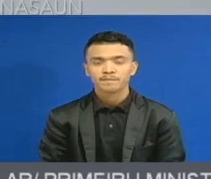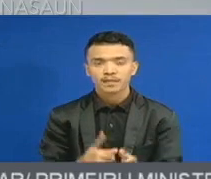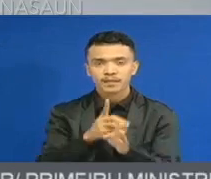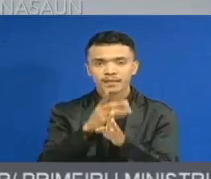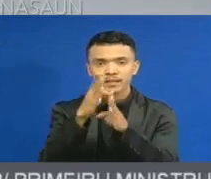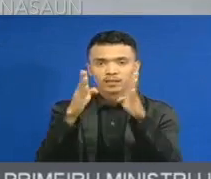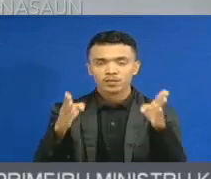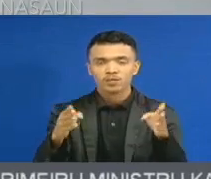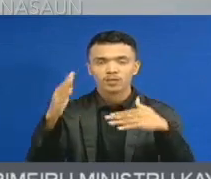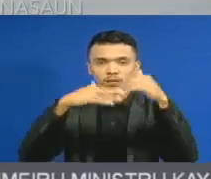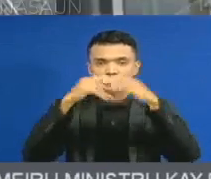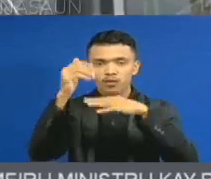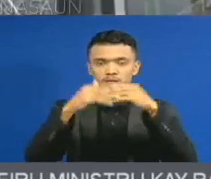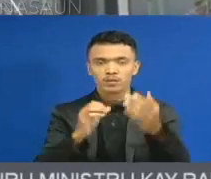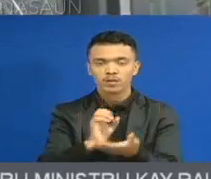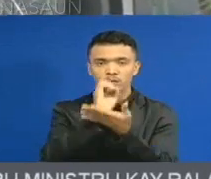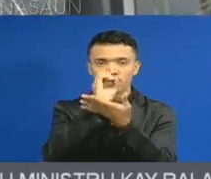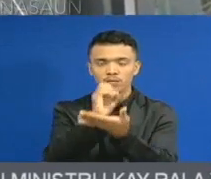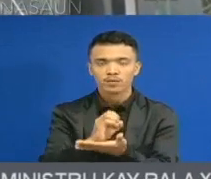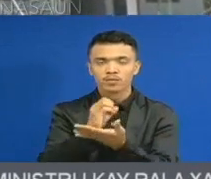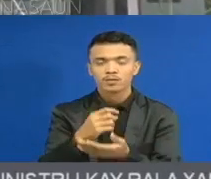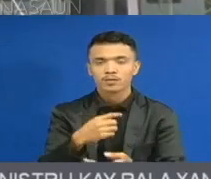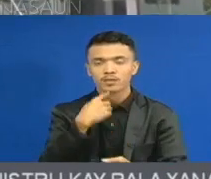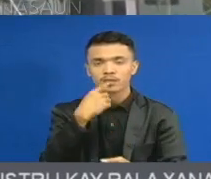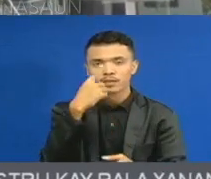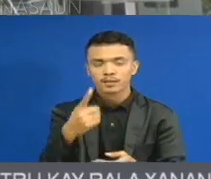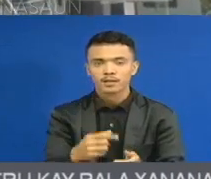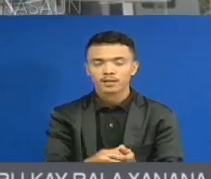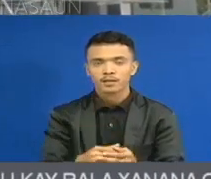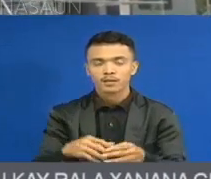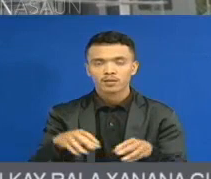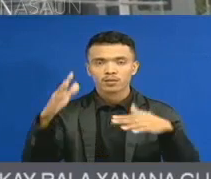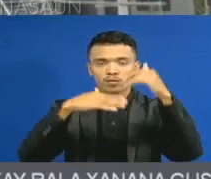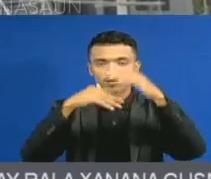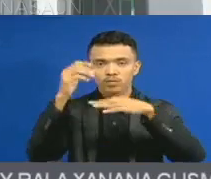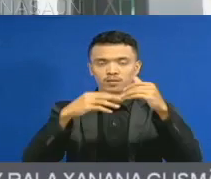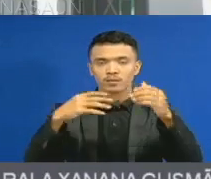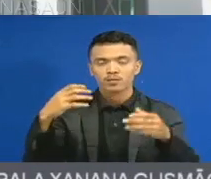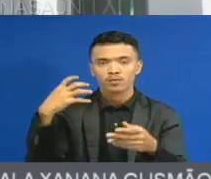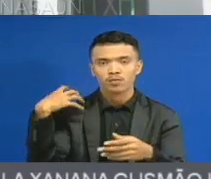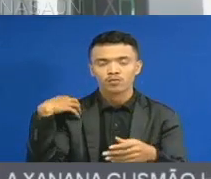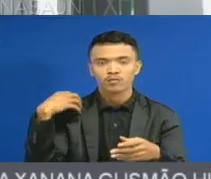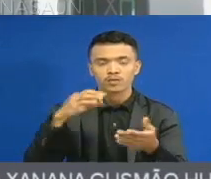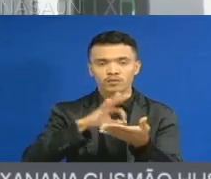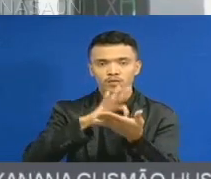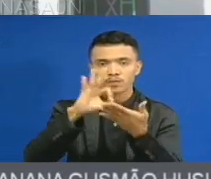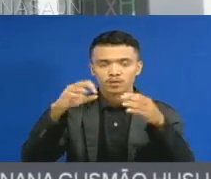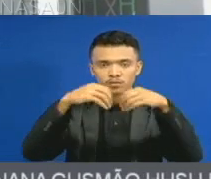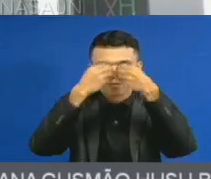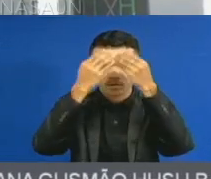Diretor Regional Infraestrutura Raiwa, Cândido dos Reis Amaral, confirma. Projeto Construção Centro Formação Professores, né?